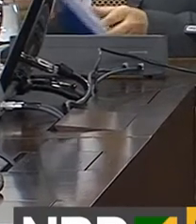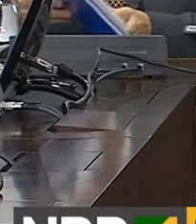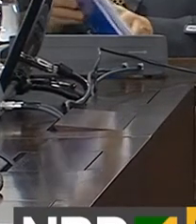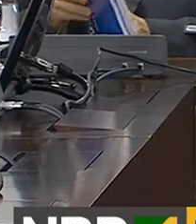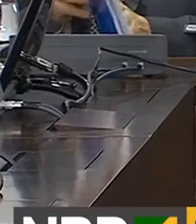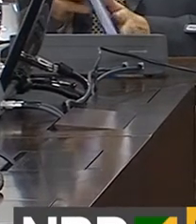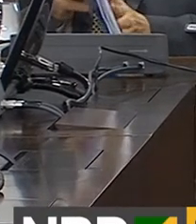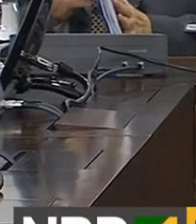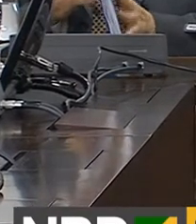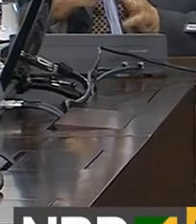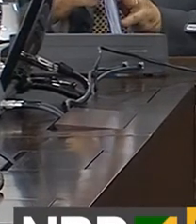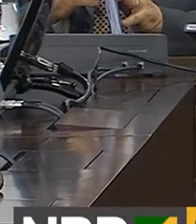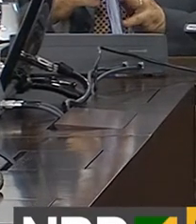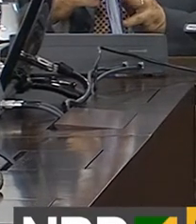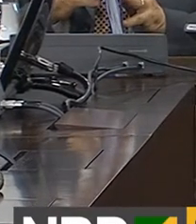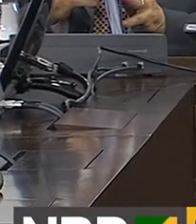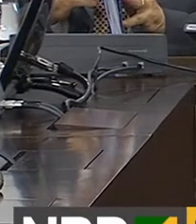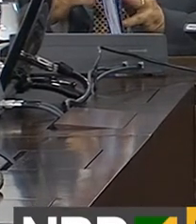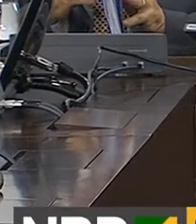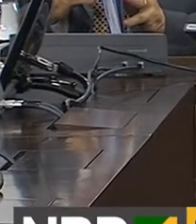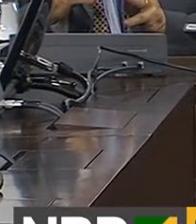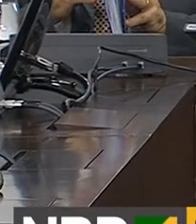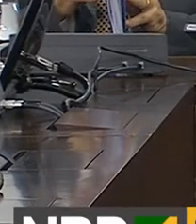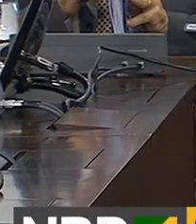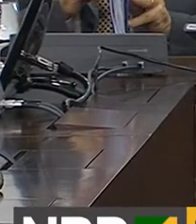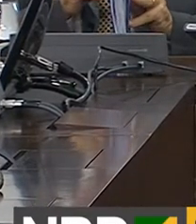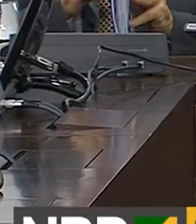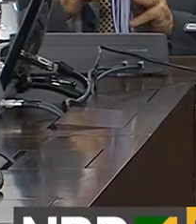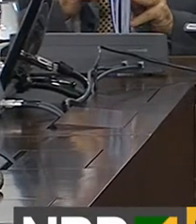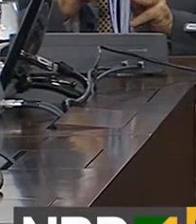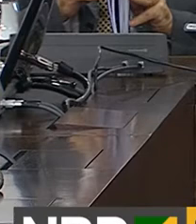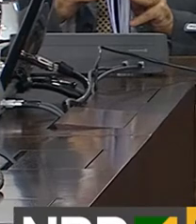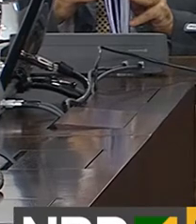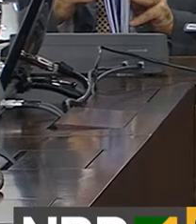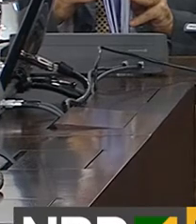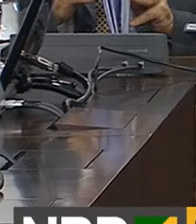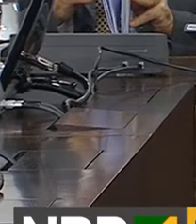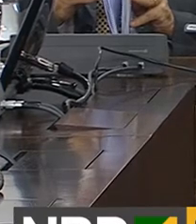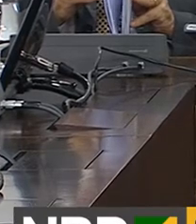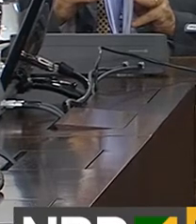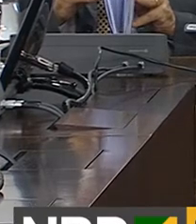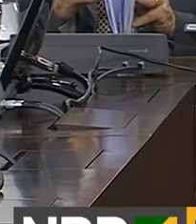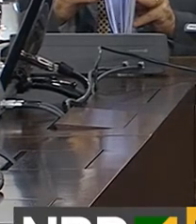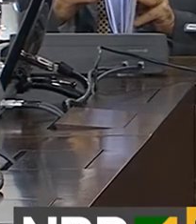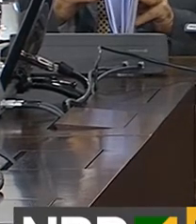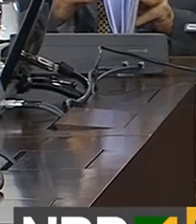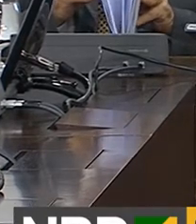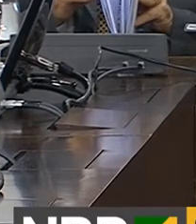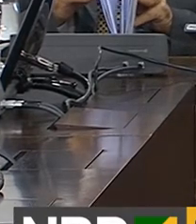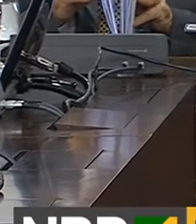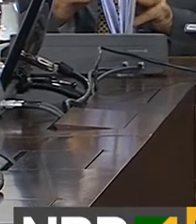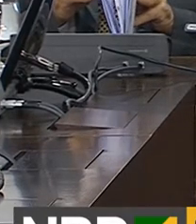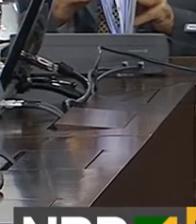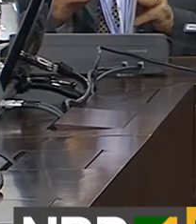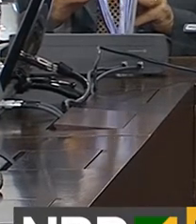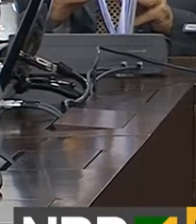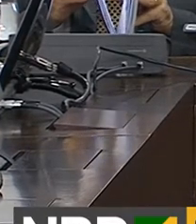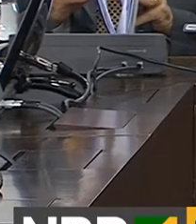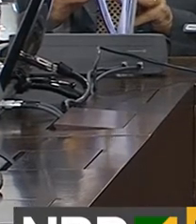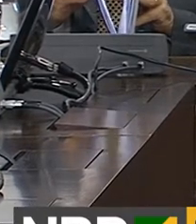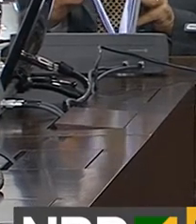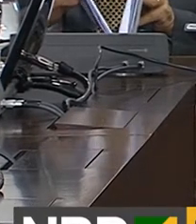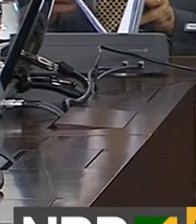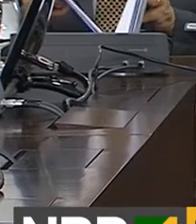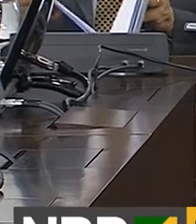só esperar um minutinho aí pra chegar no quadril que eu quero relembre os senhores e das senhoras